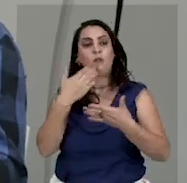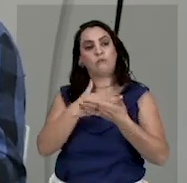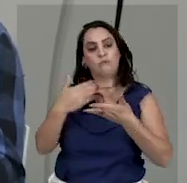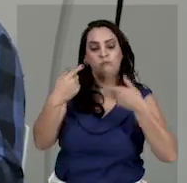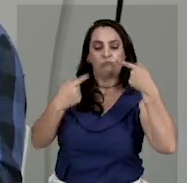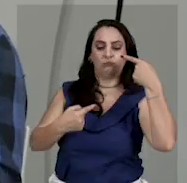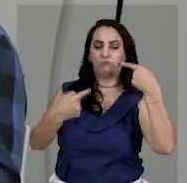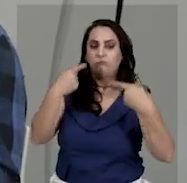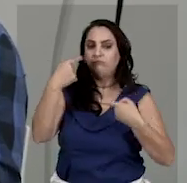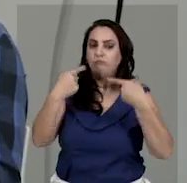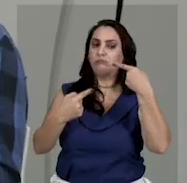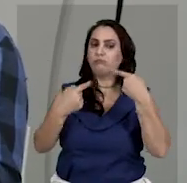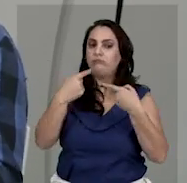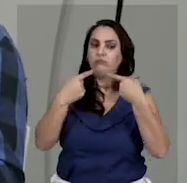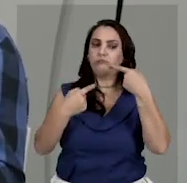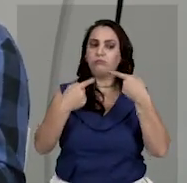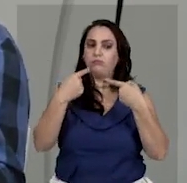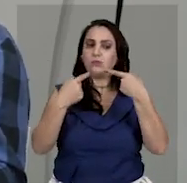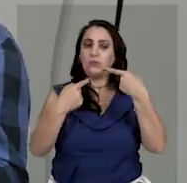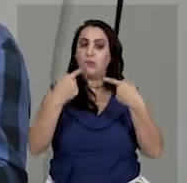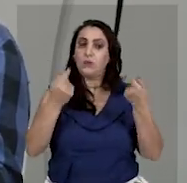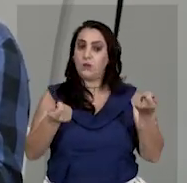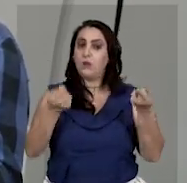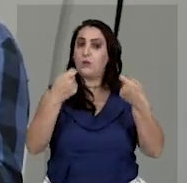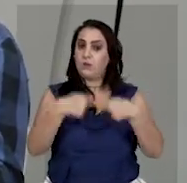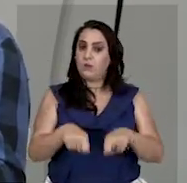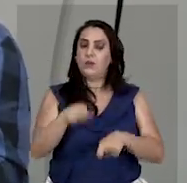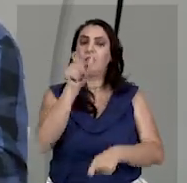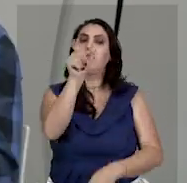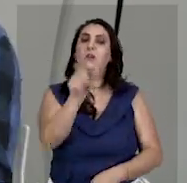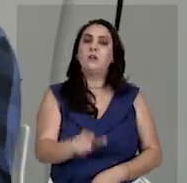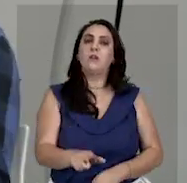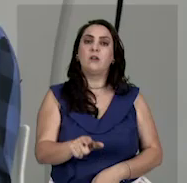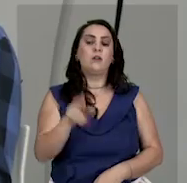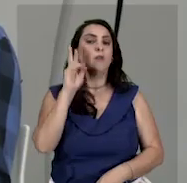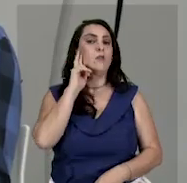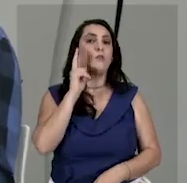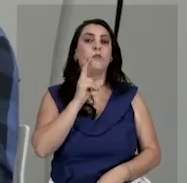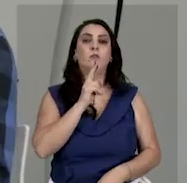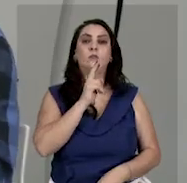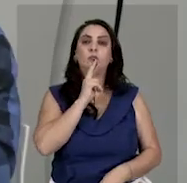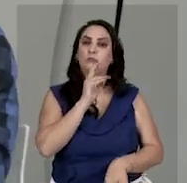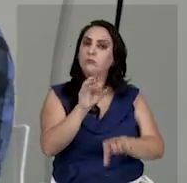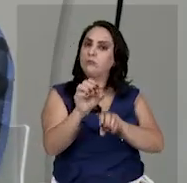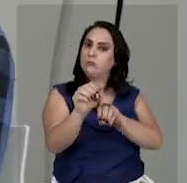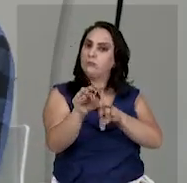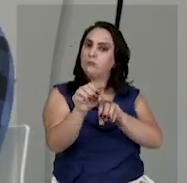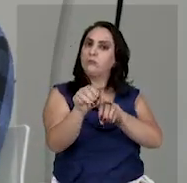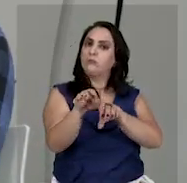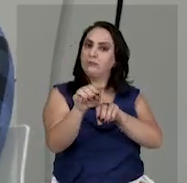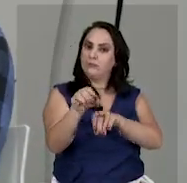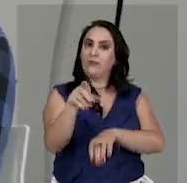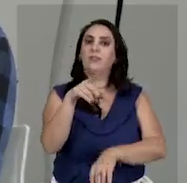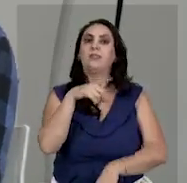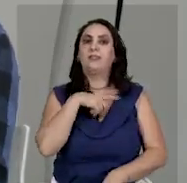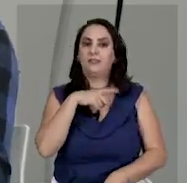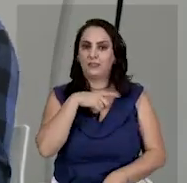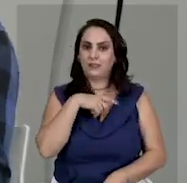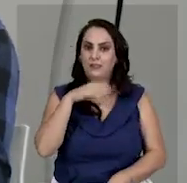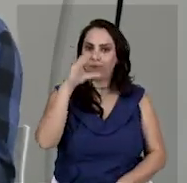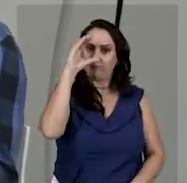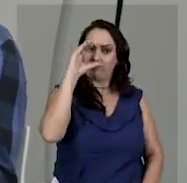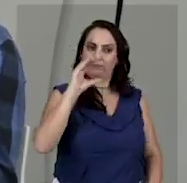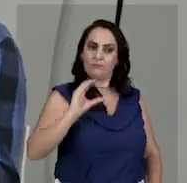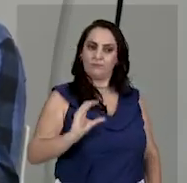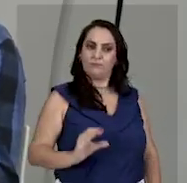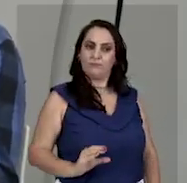da possibilidade da pessoa surda ela ser educada, ela ser reconhecida como um cidadão